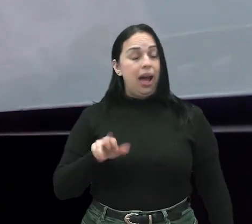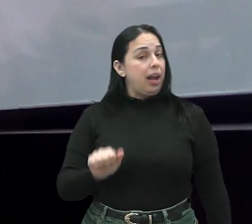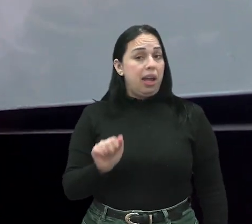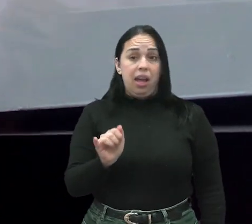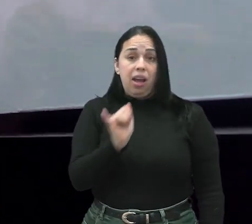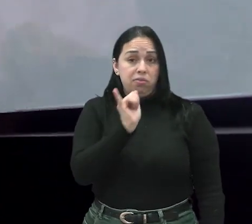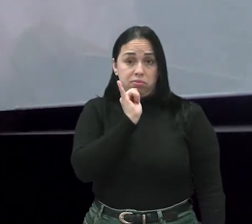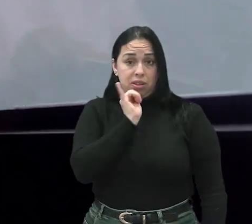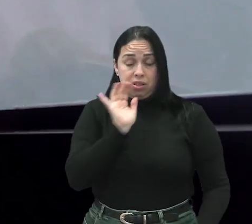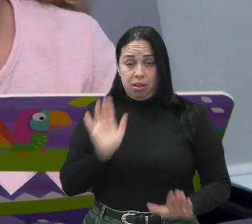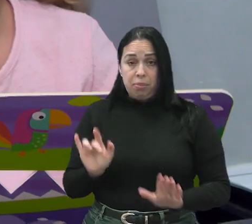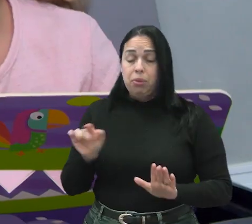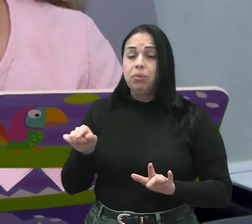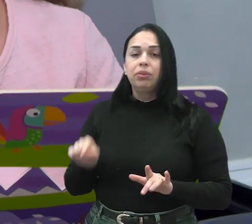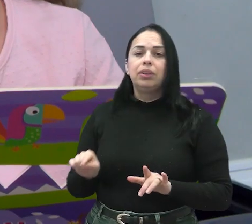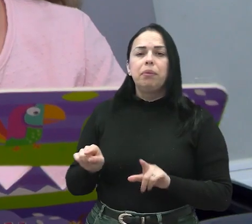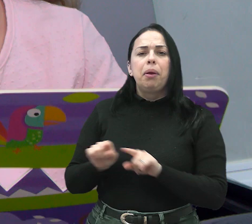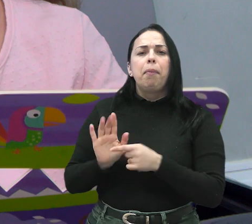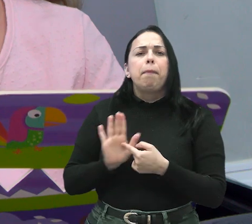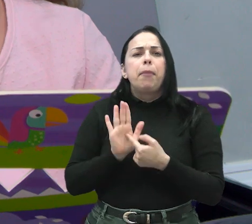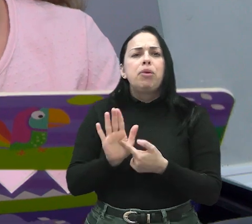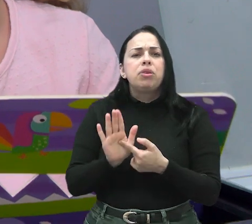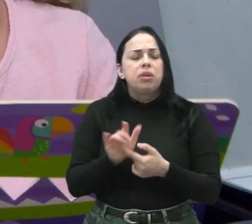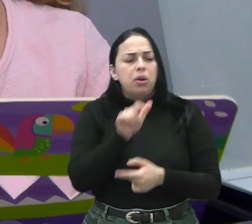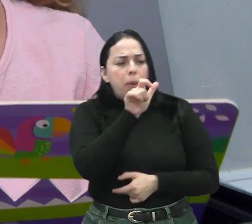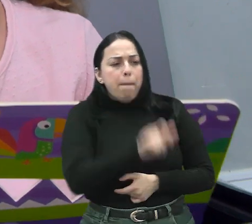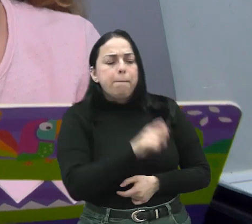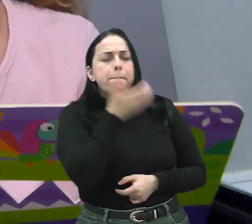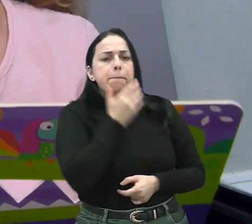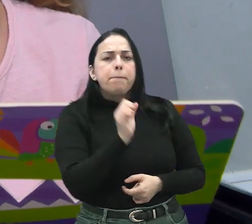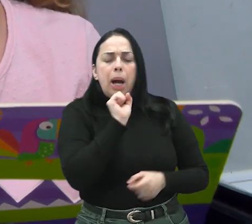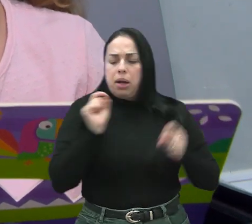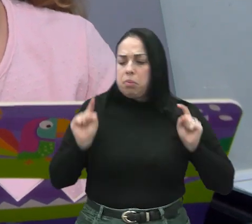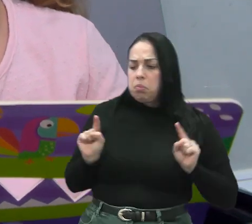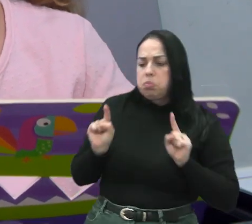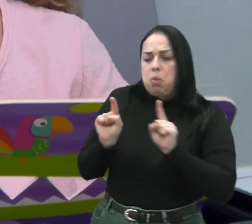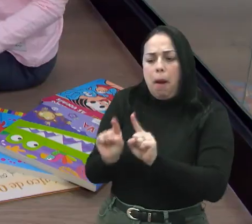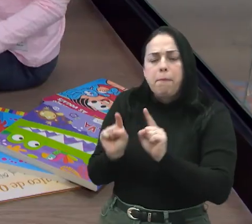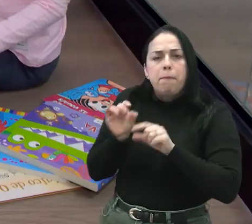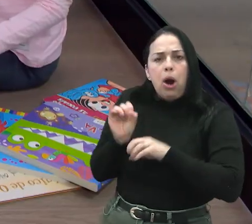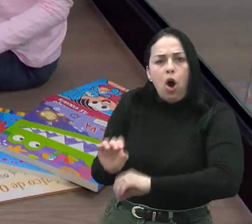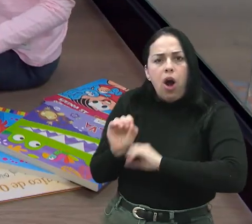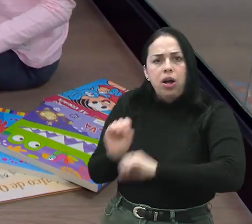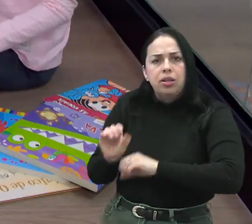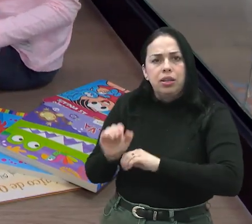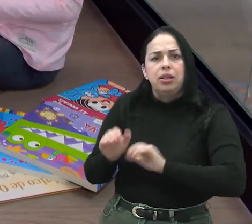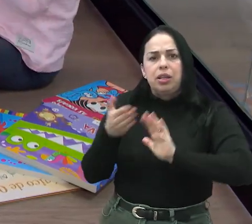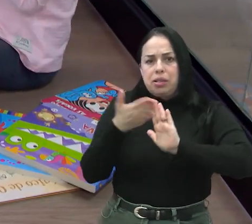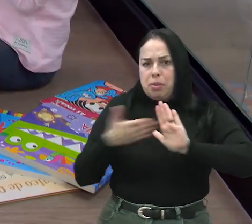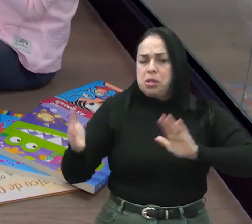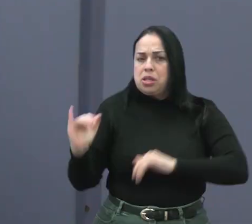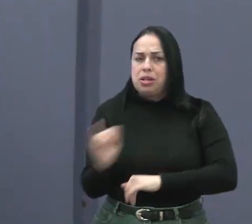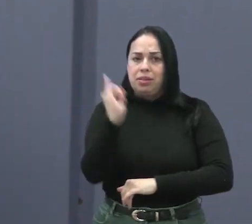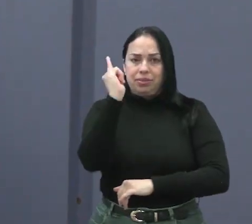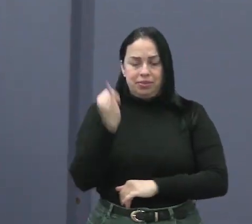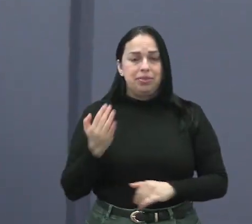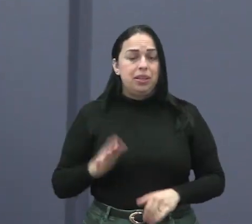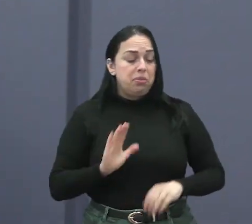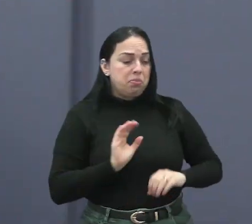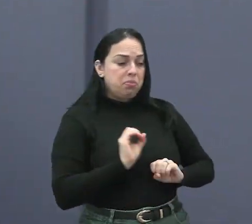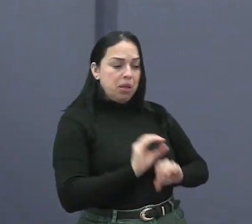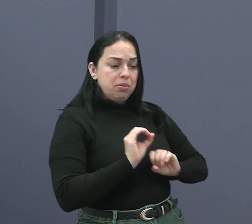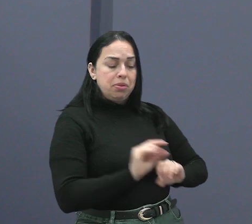um exemplo positivo. Mostra também como os pais podem ser participativos nesse processo tão importante. A